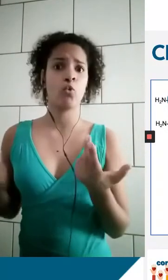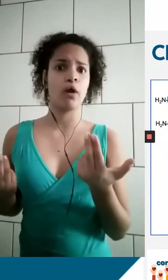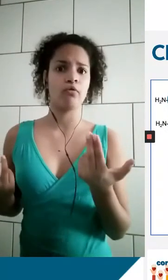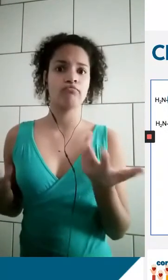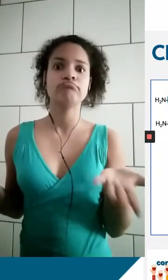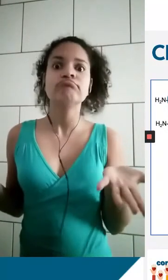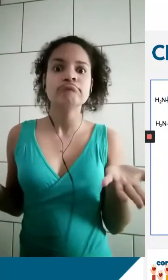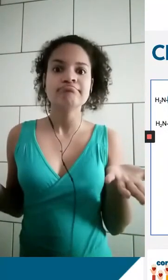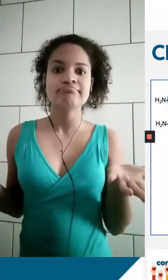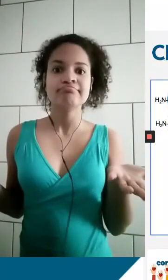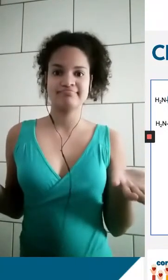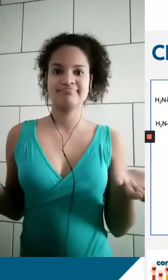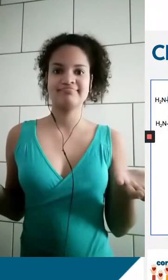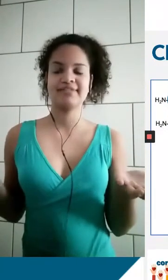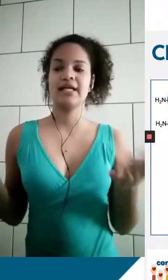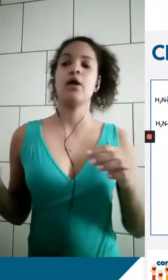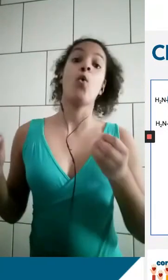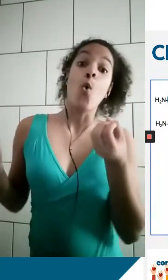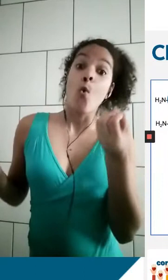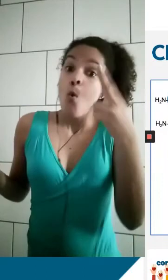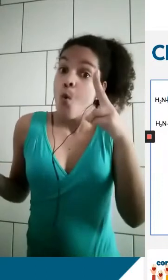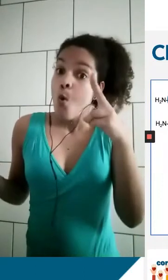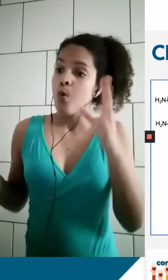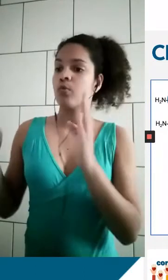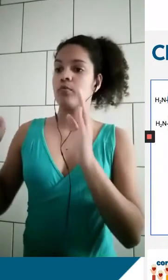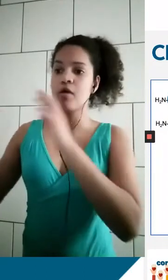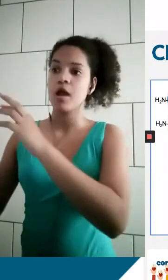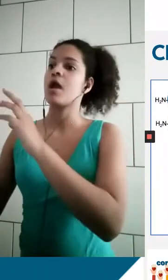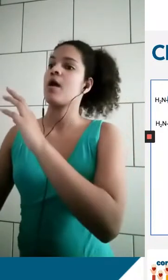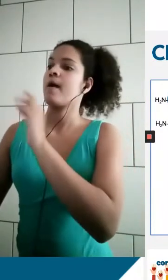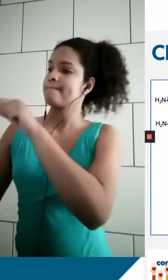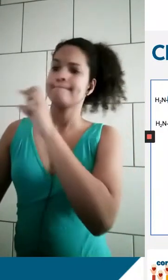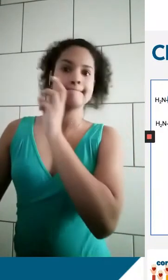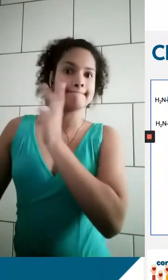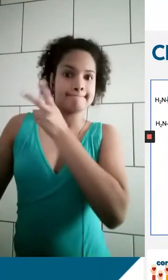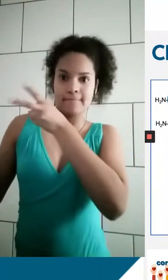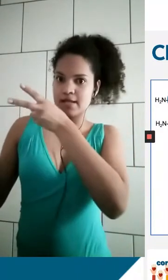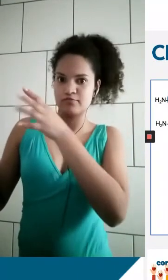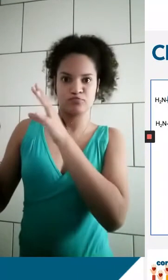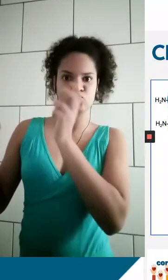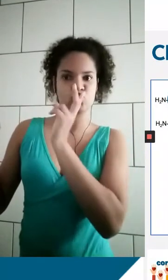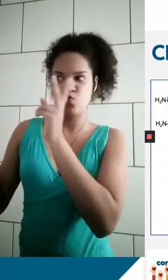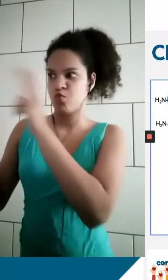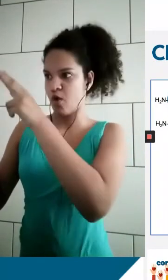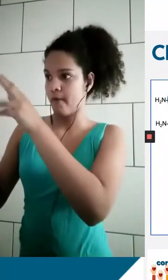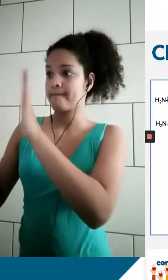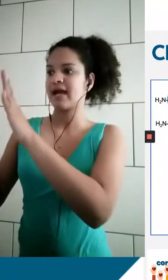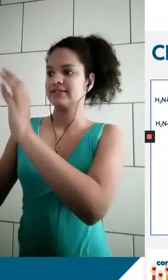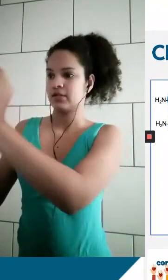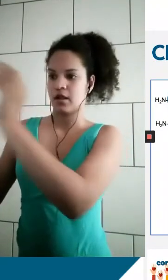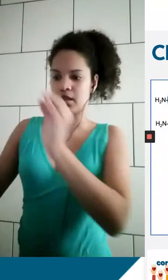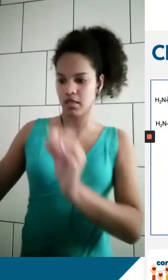uma outra cadeia polipeptídica, que vai formar uma proteína, com esses mesmos aminoácidos, mas dispostos